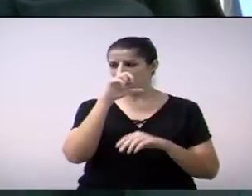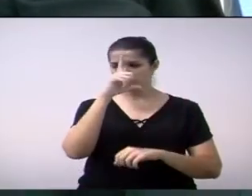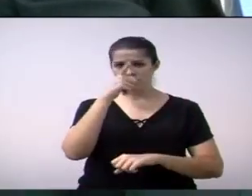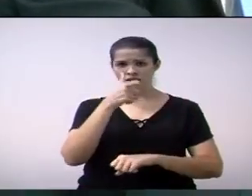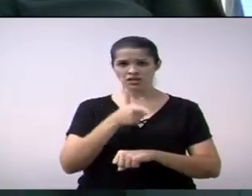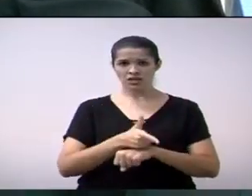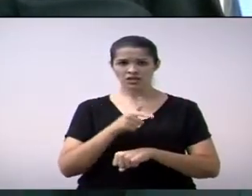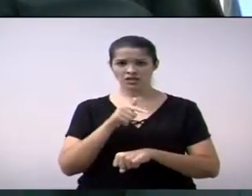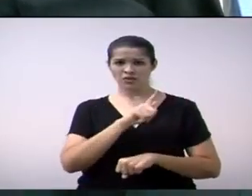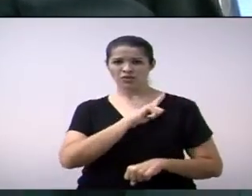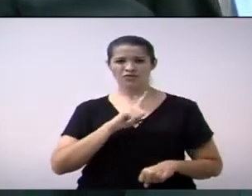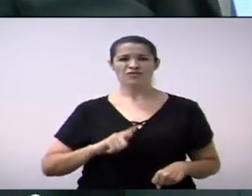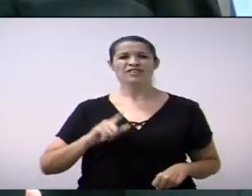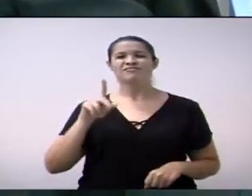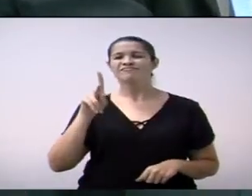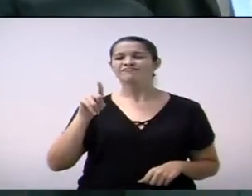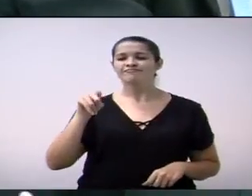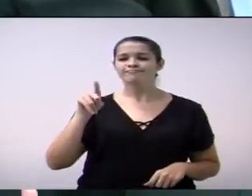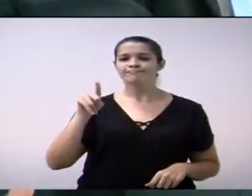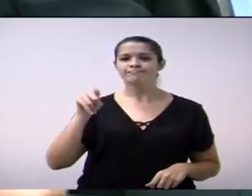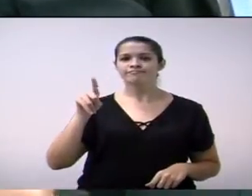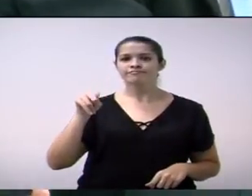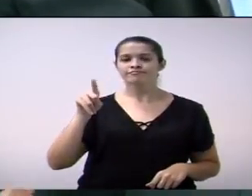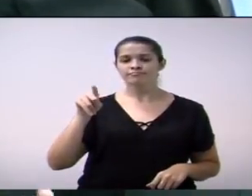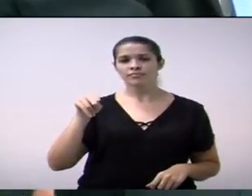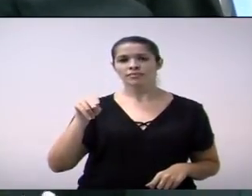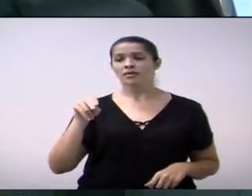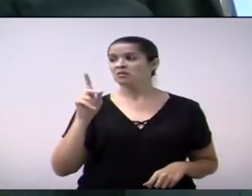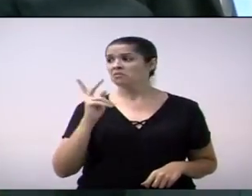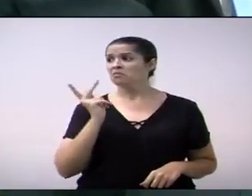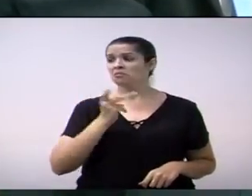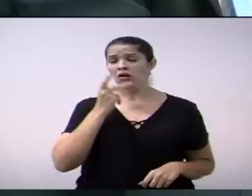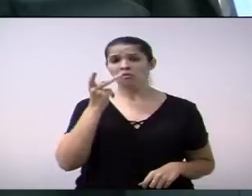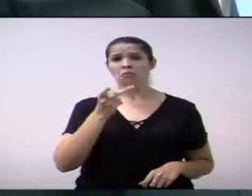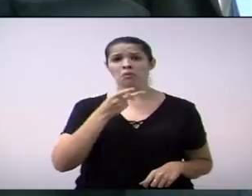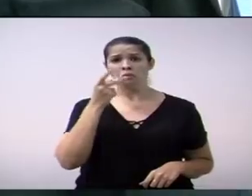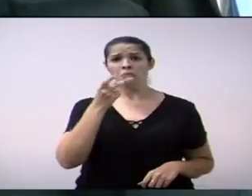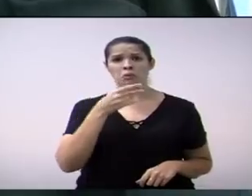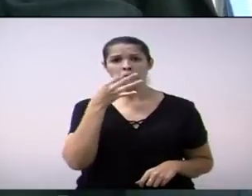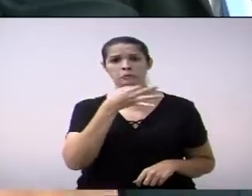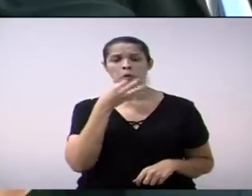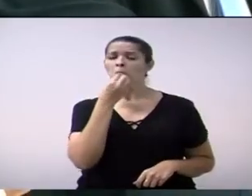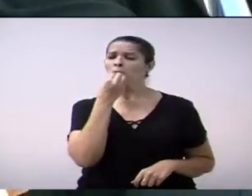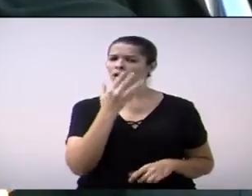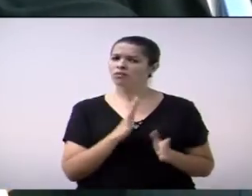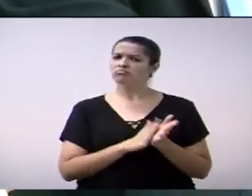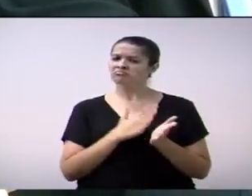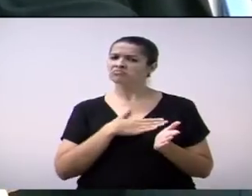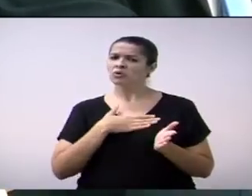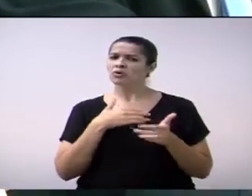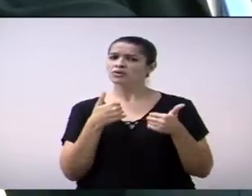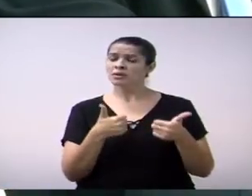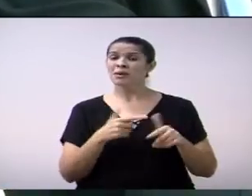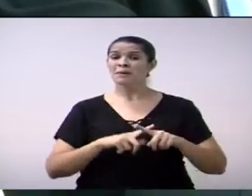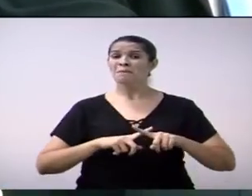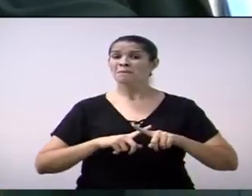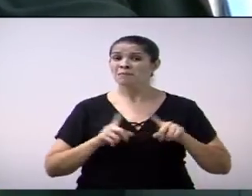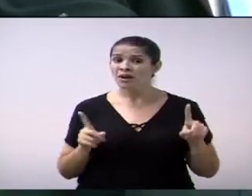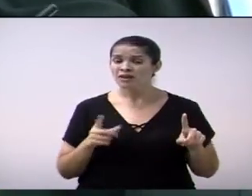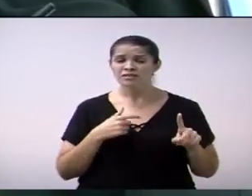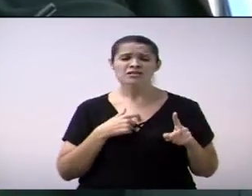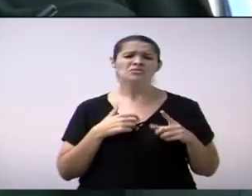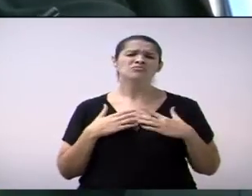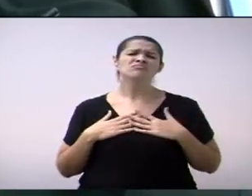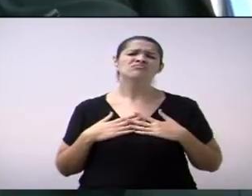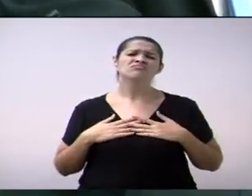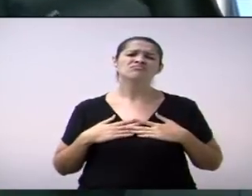razão. Em relação à minha postura, até para prestar contas aqui para todo o meu eleitorado, é de muita